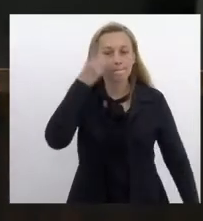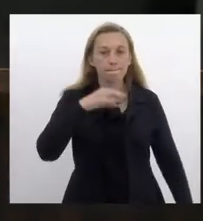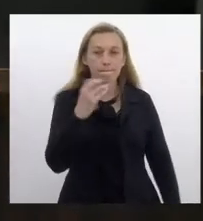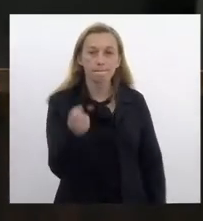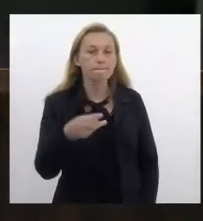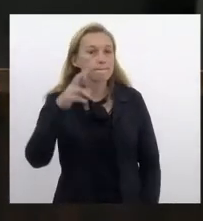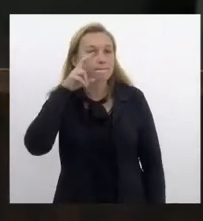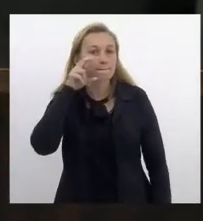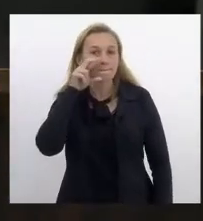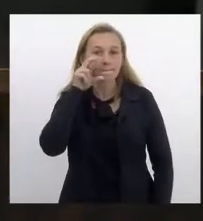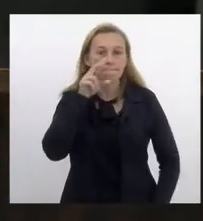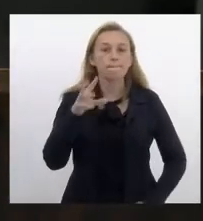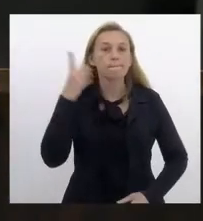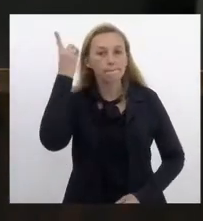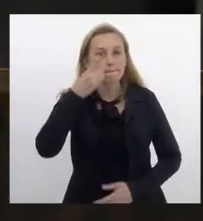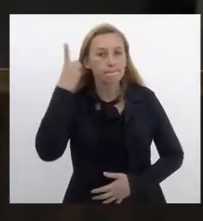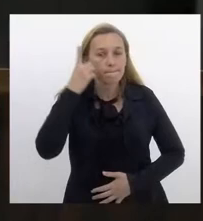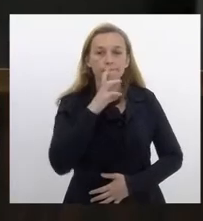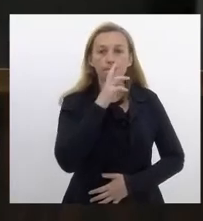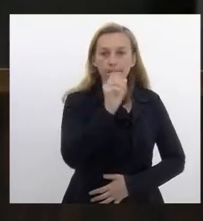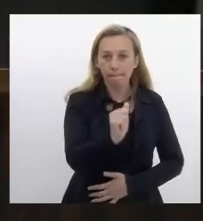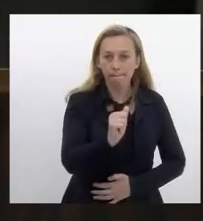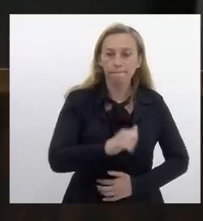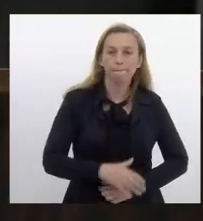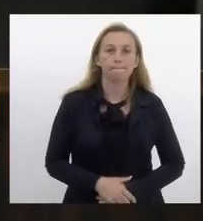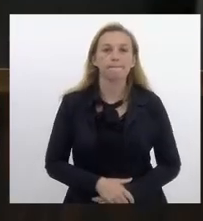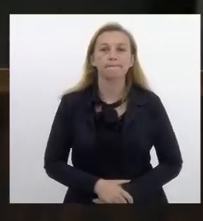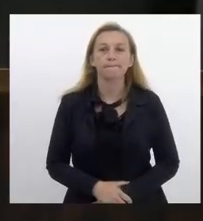Rosenberg Reis, deputado Rodrigo Amorim,